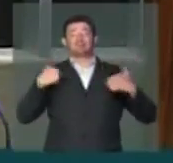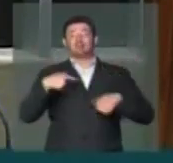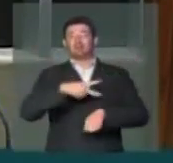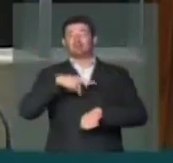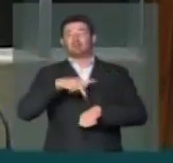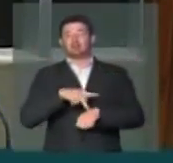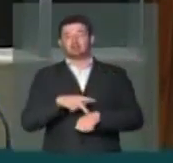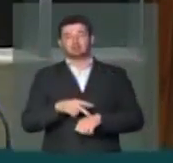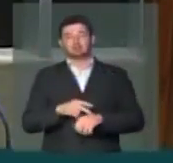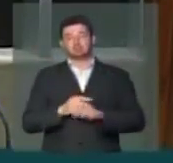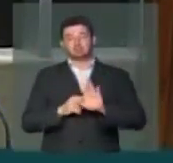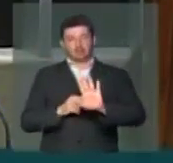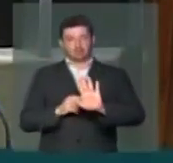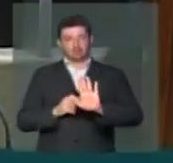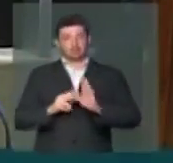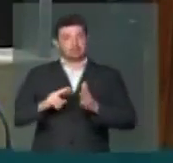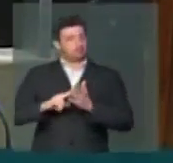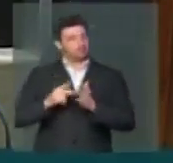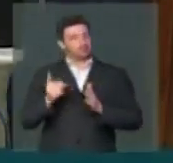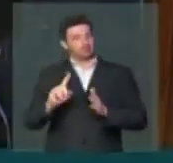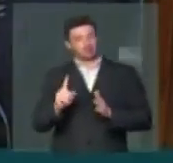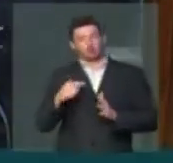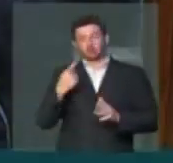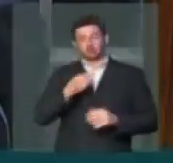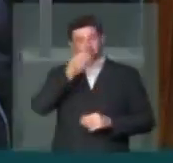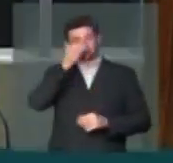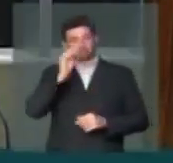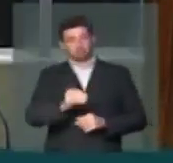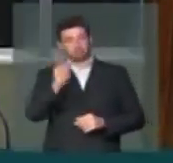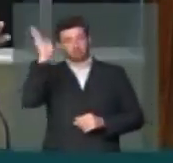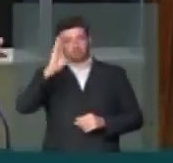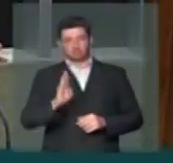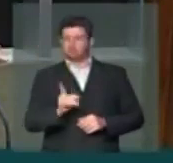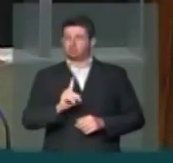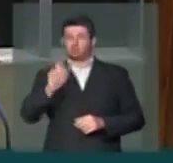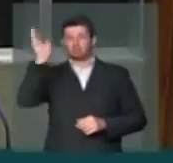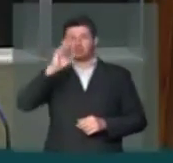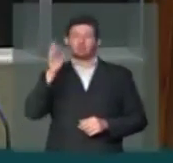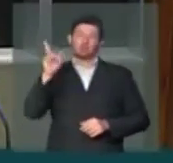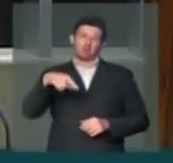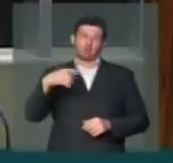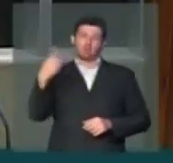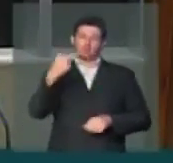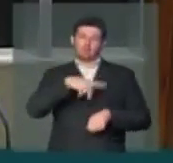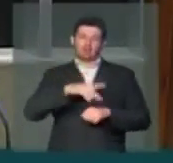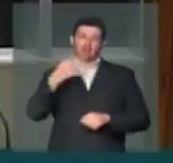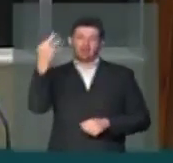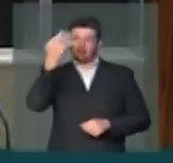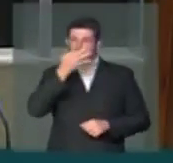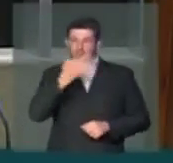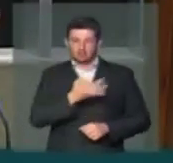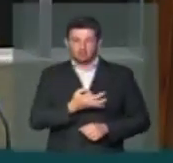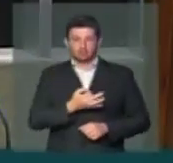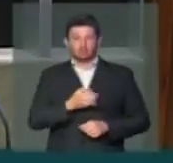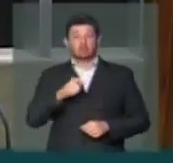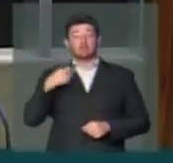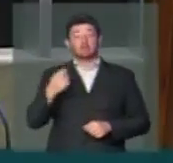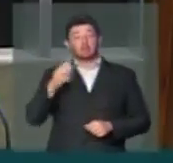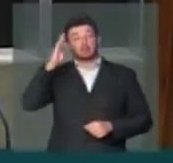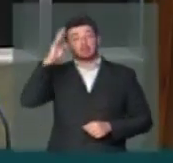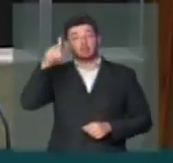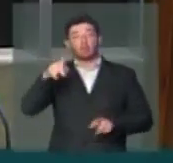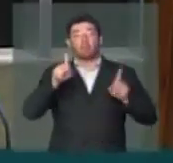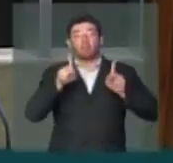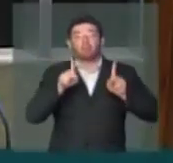isso não significa a gente negar o nosso país, que é belíssimo, tem como maior qualidade a sua